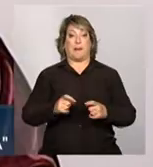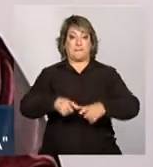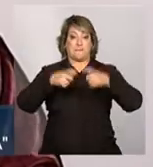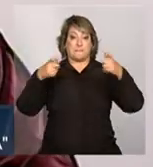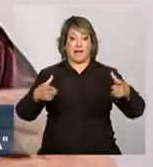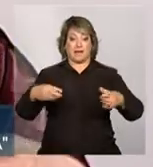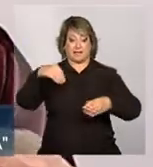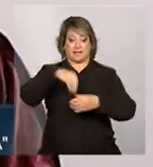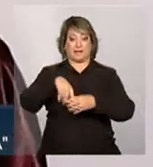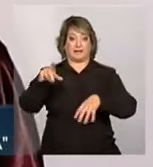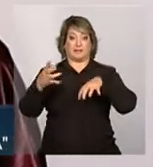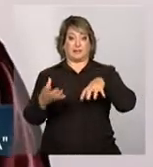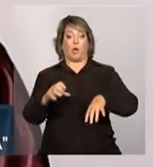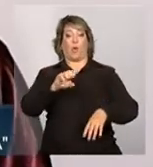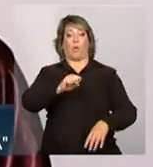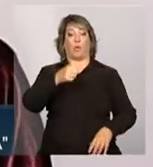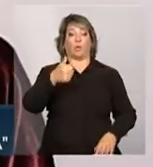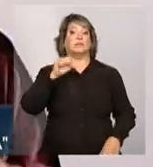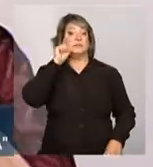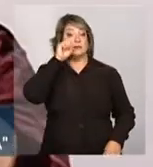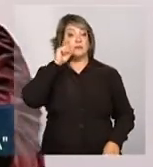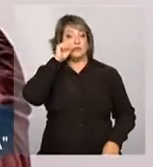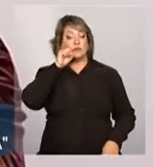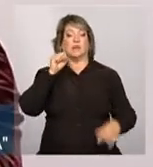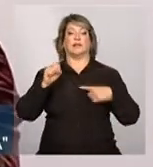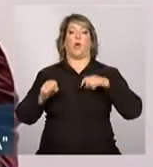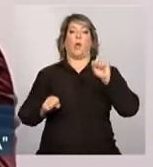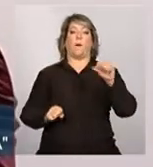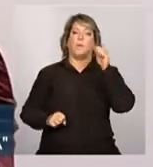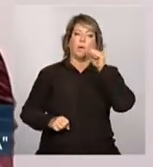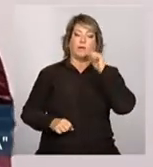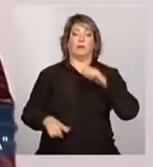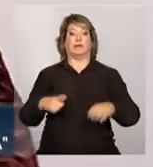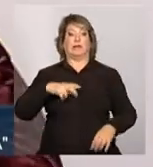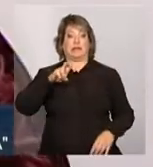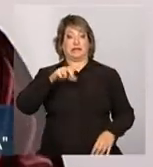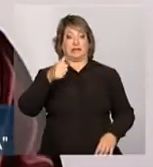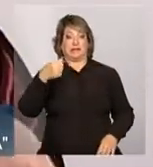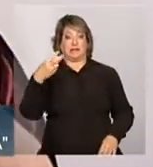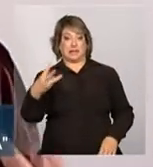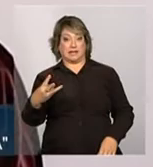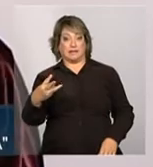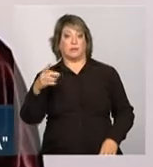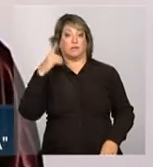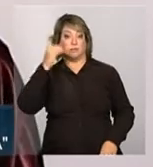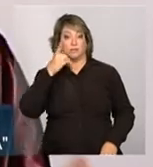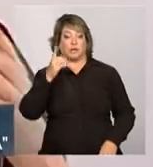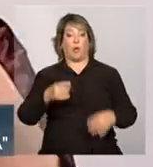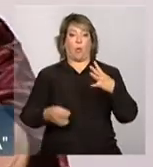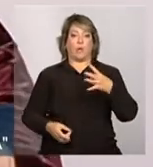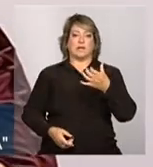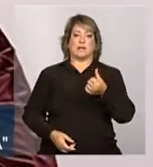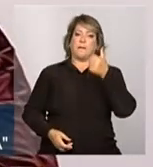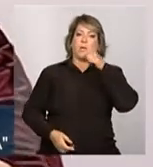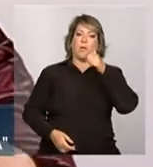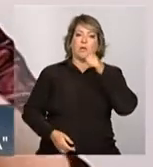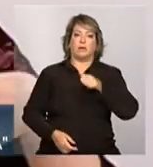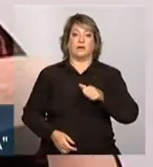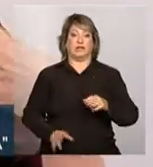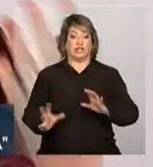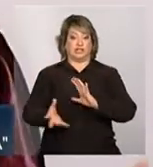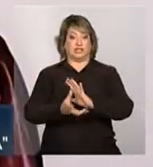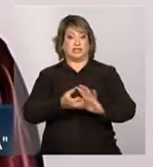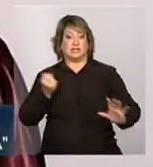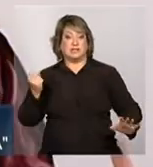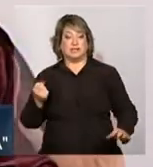lá, 81 senadores, 8 mulheres. 513 deputados, 46 mulheres. Não é fácil, gente. Para arrancar os 5% foi